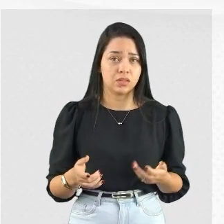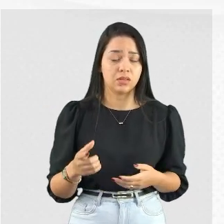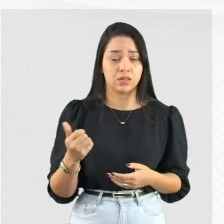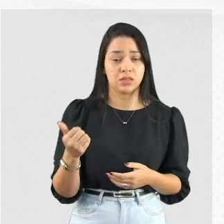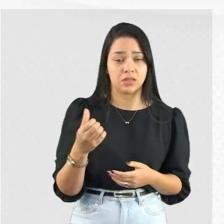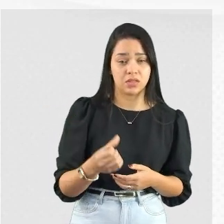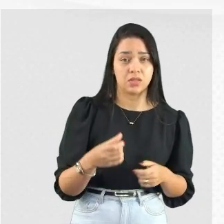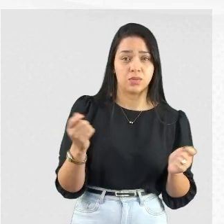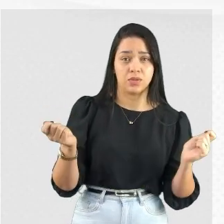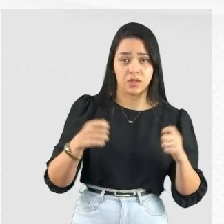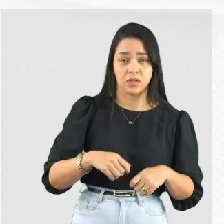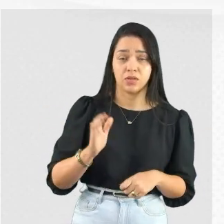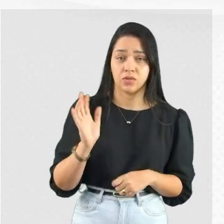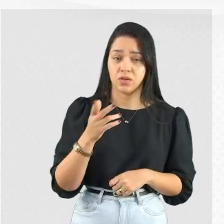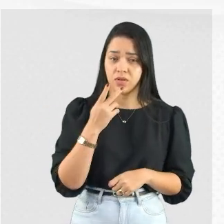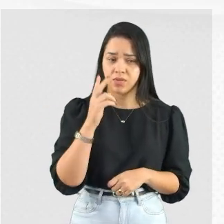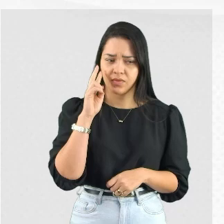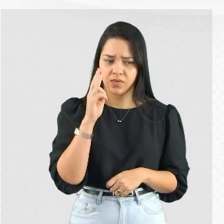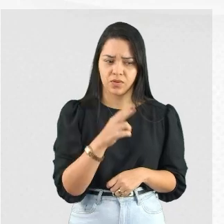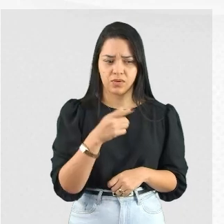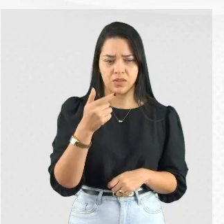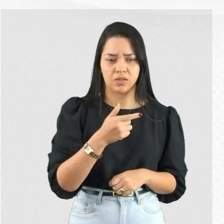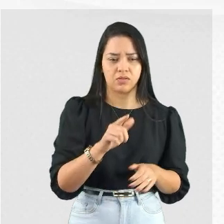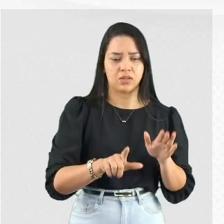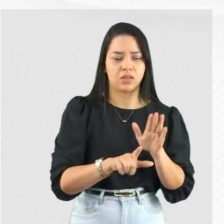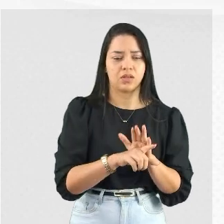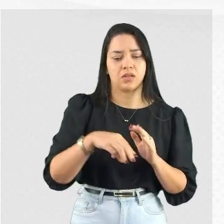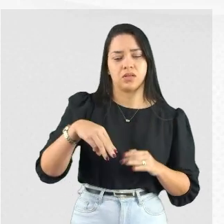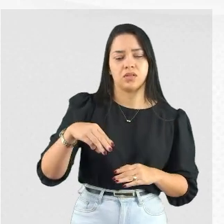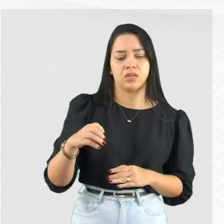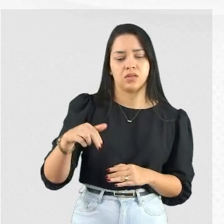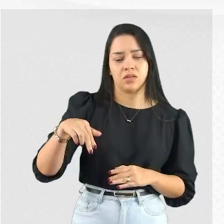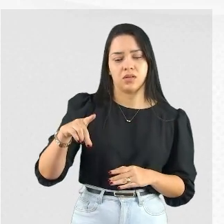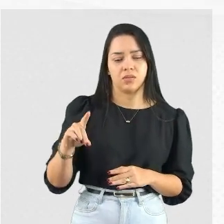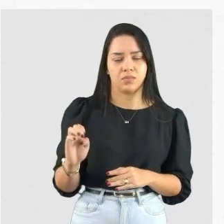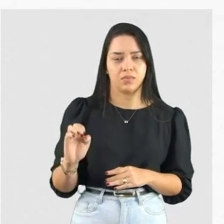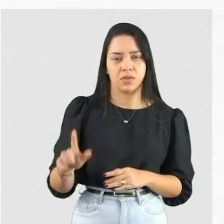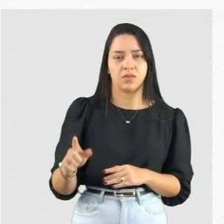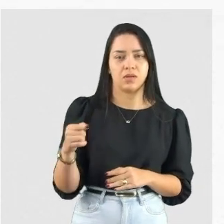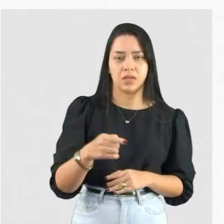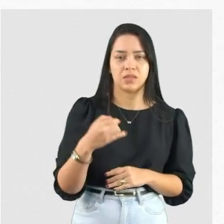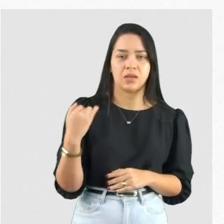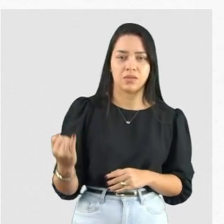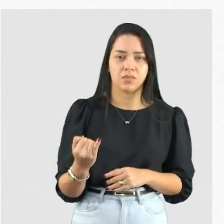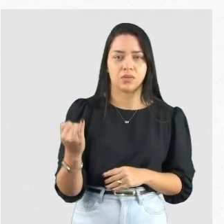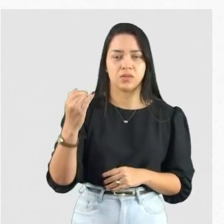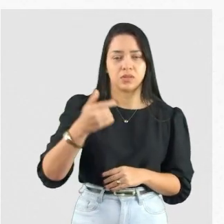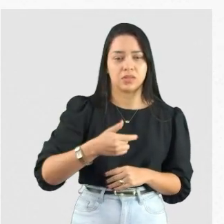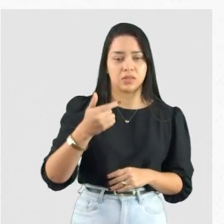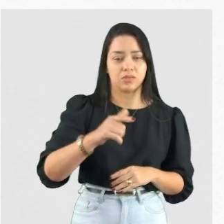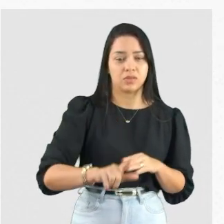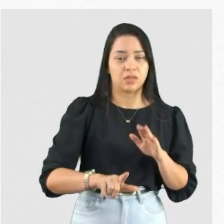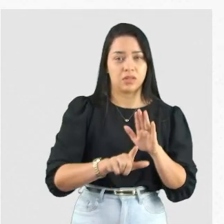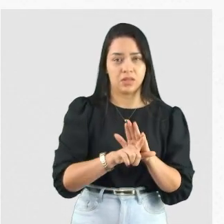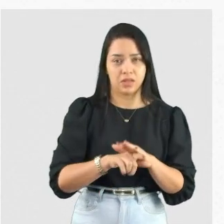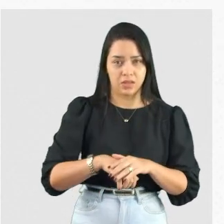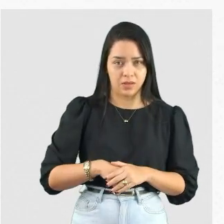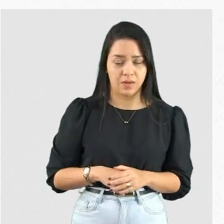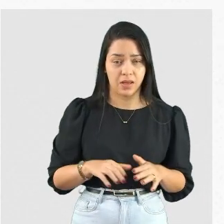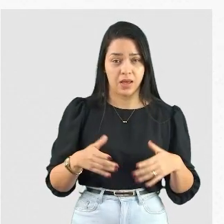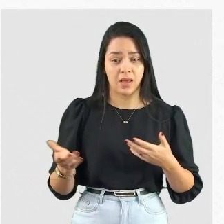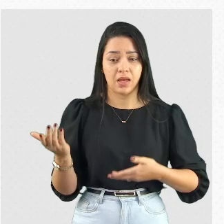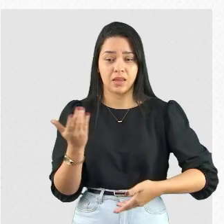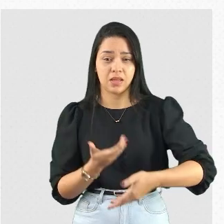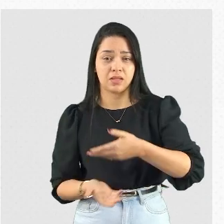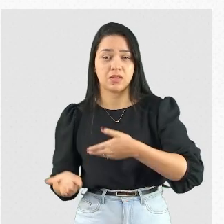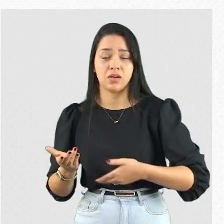16 possibilidades, como a gente viu lá na segunda lei de Mendel, tá bom? Por isso que essa importância a gente relacionar com a segunda lei de Mendel. A interação